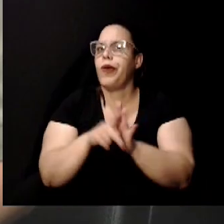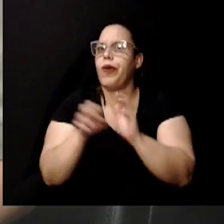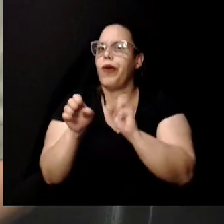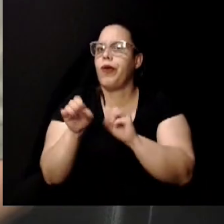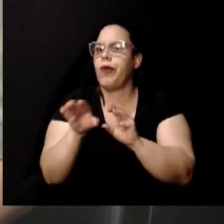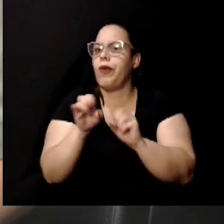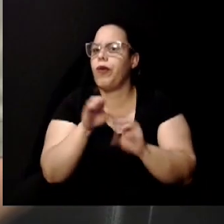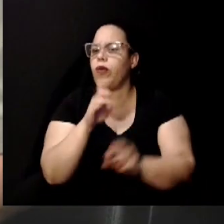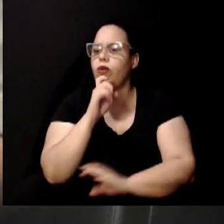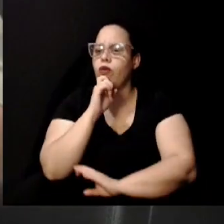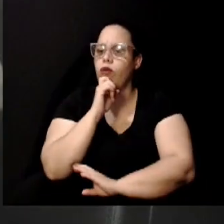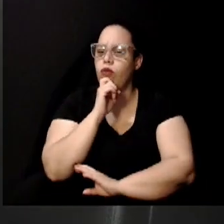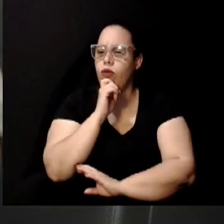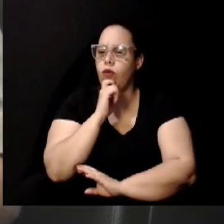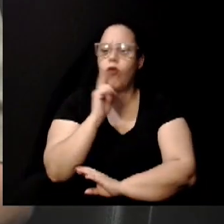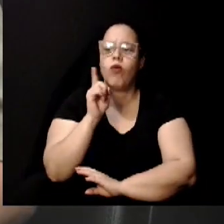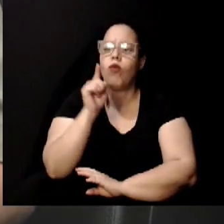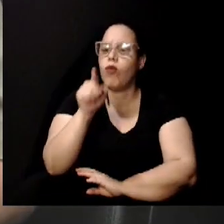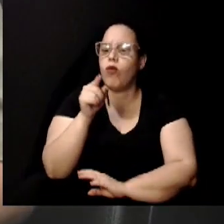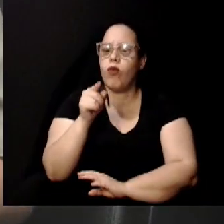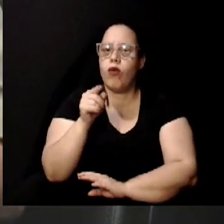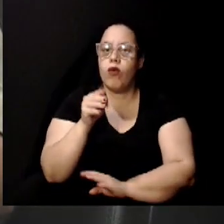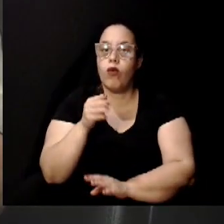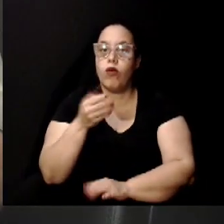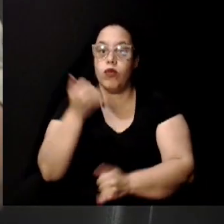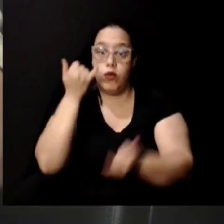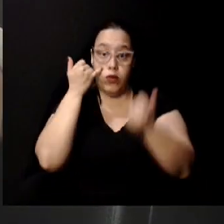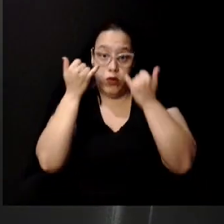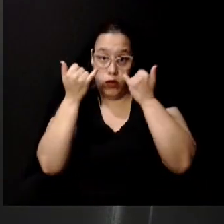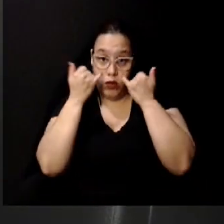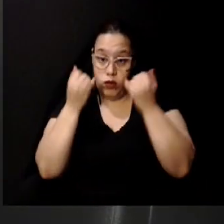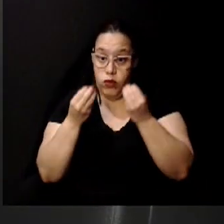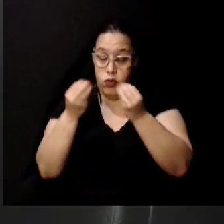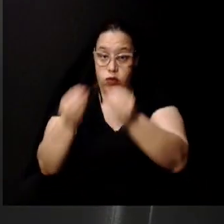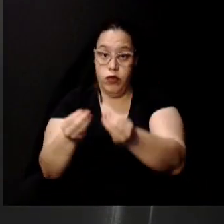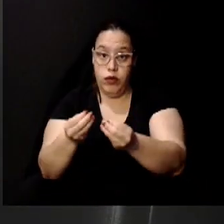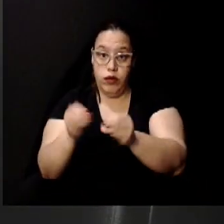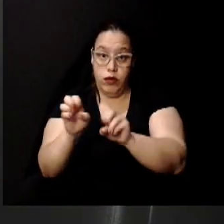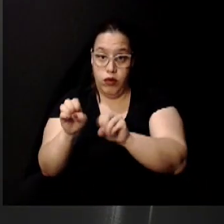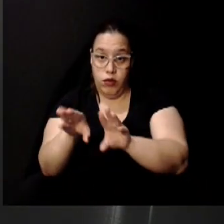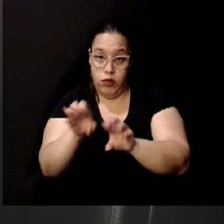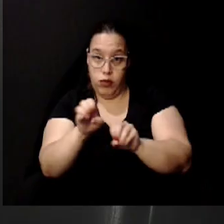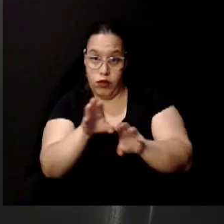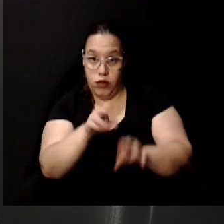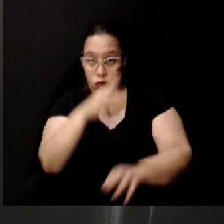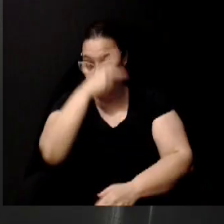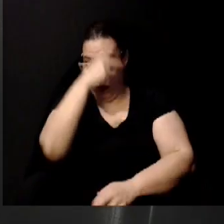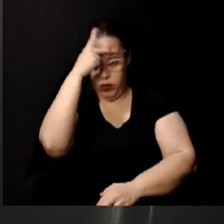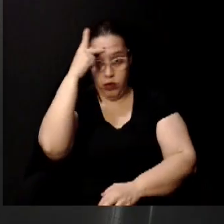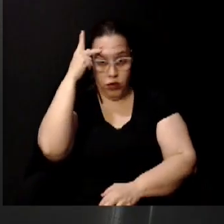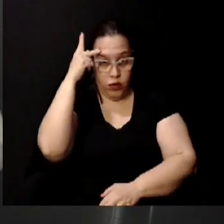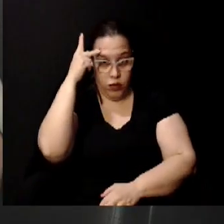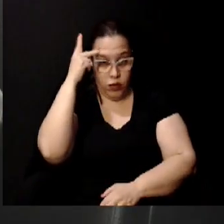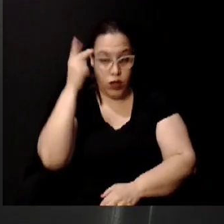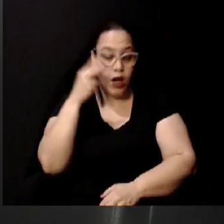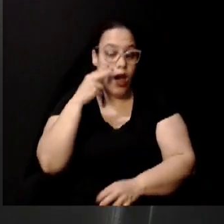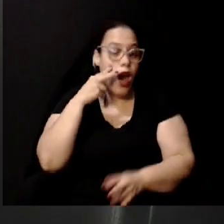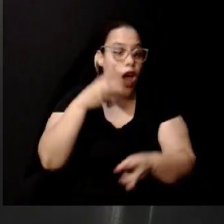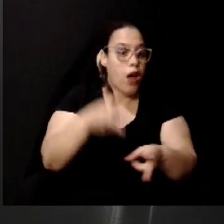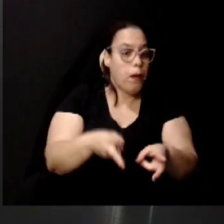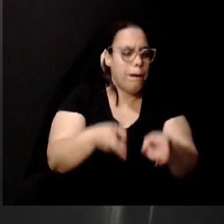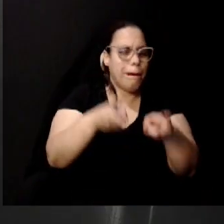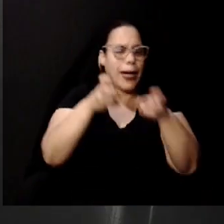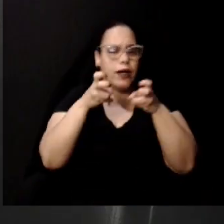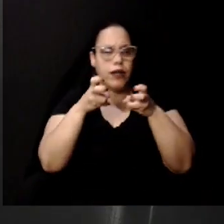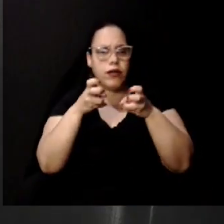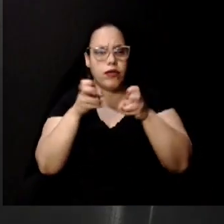é você passar uma informação, é você ensinar a pessoa a ler o mundo. Você ensinar a pessoa